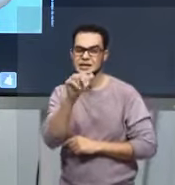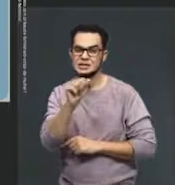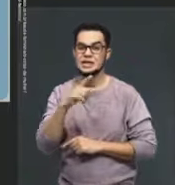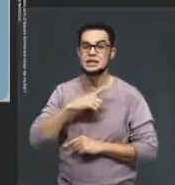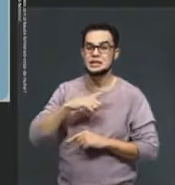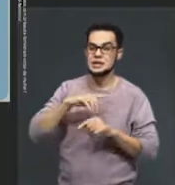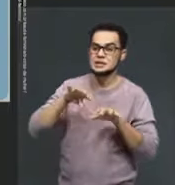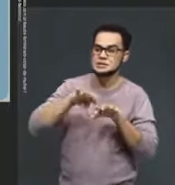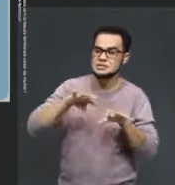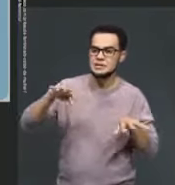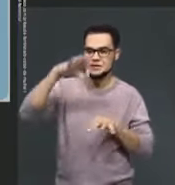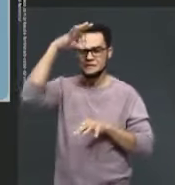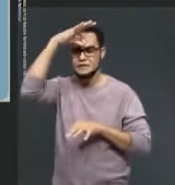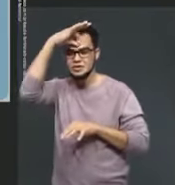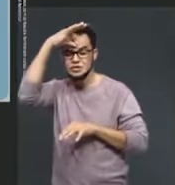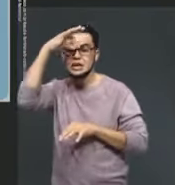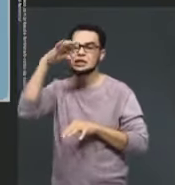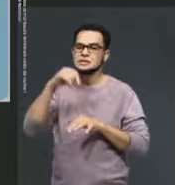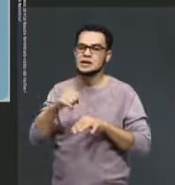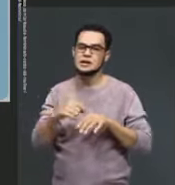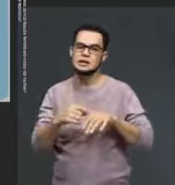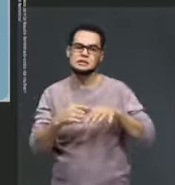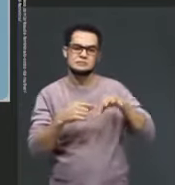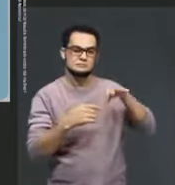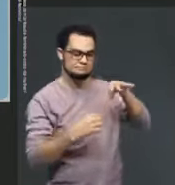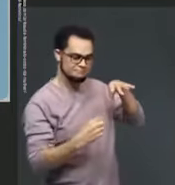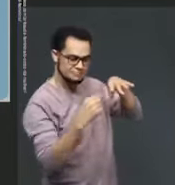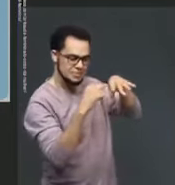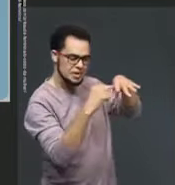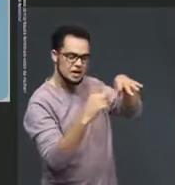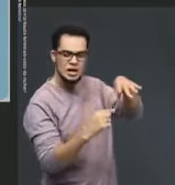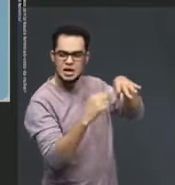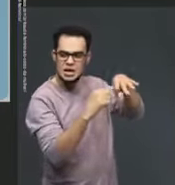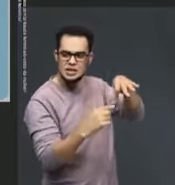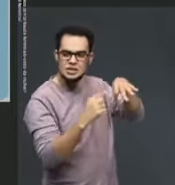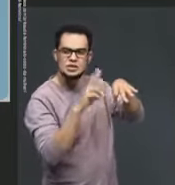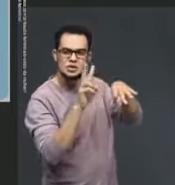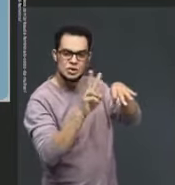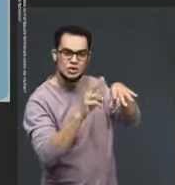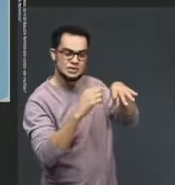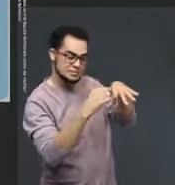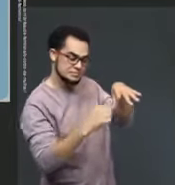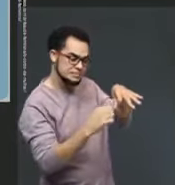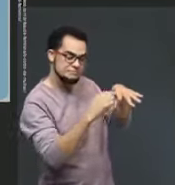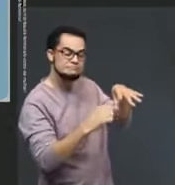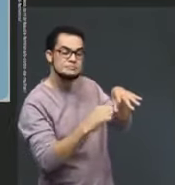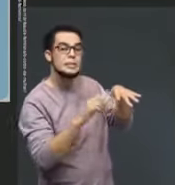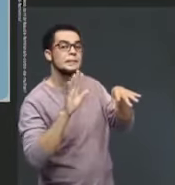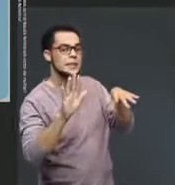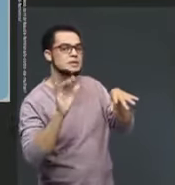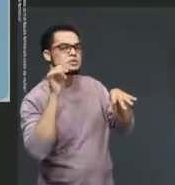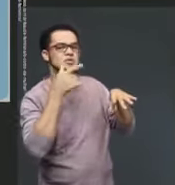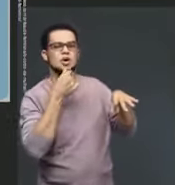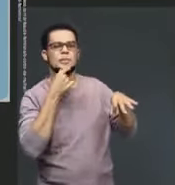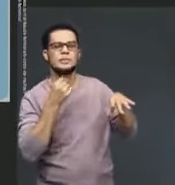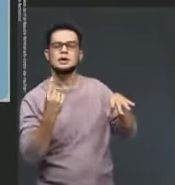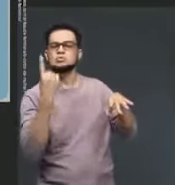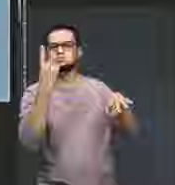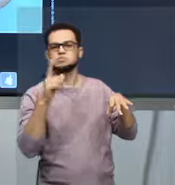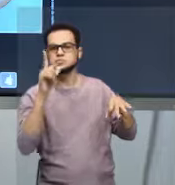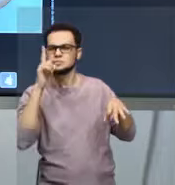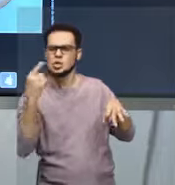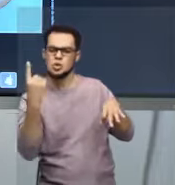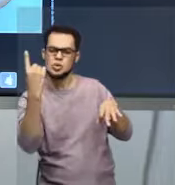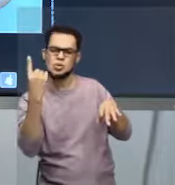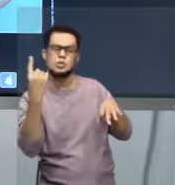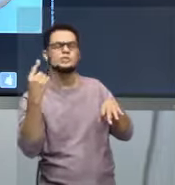da vagina, tá? Separado. No homem já saem os dois juntos, tanto a urina quanto o esperma vão sair pelo mesmo canal. Vamos